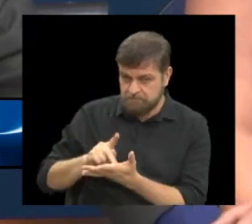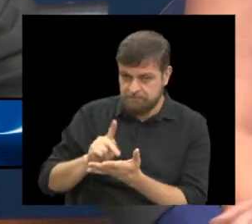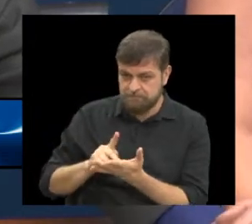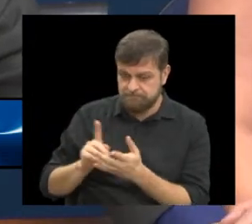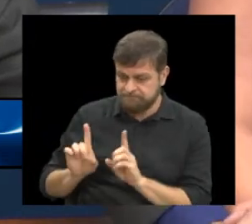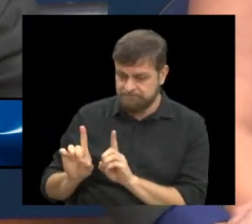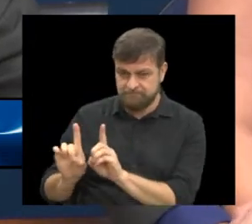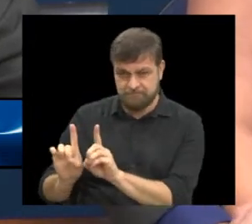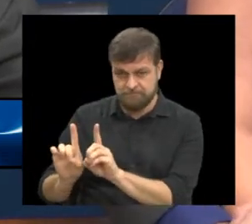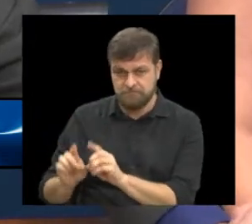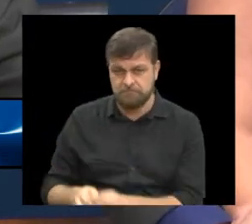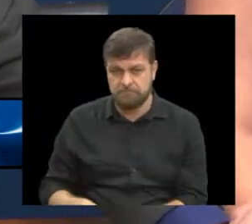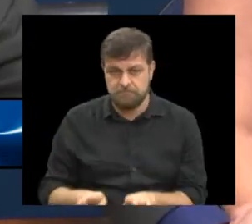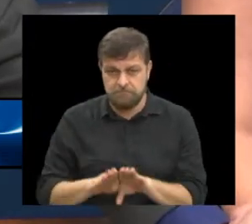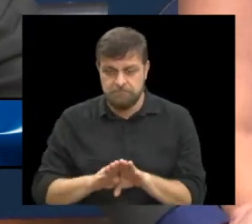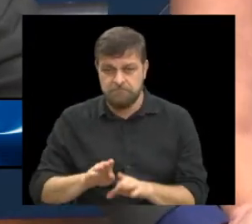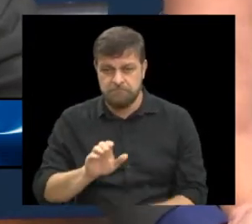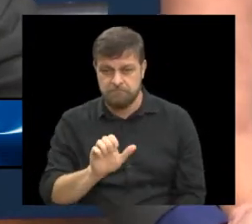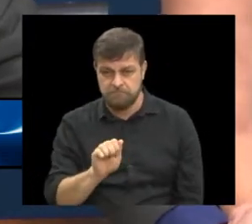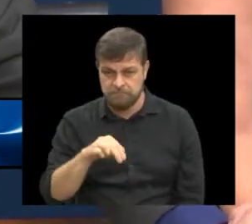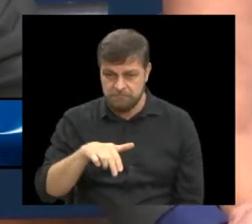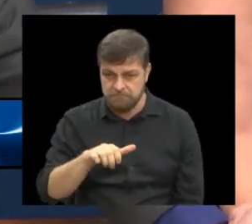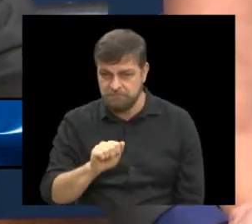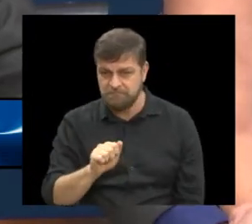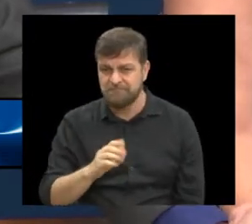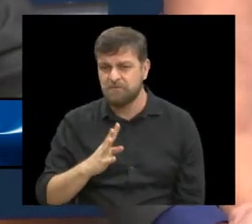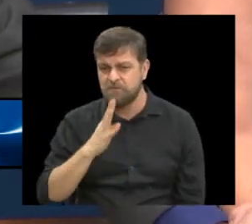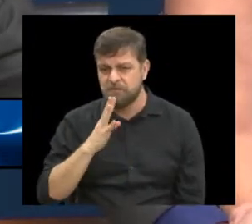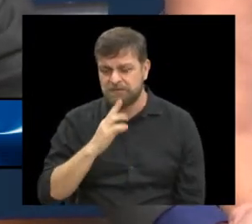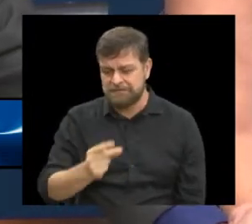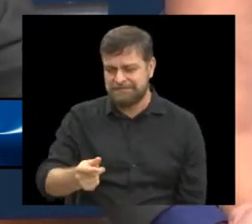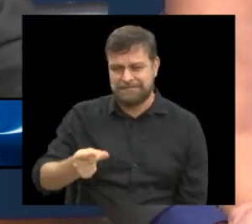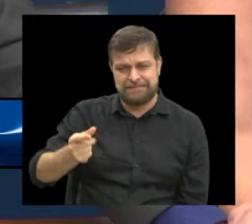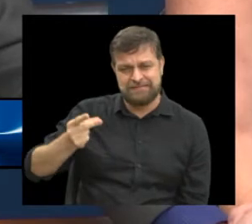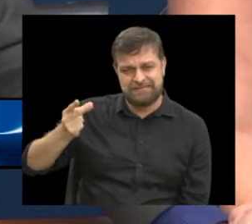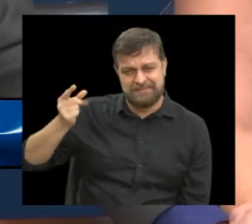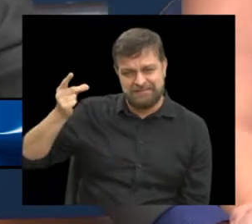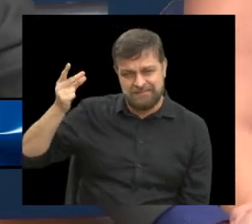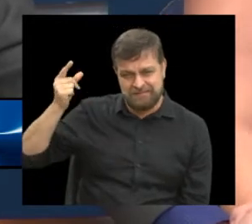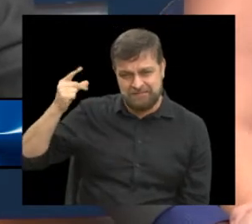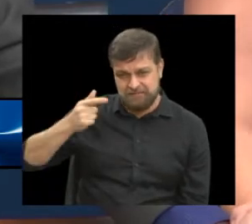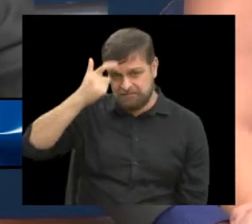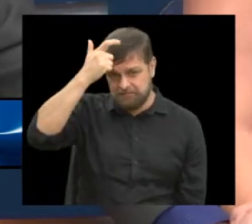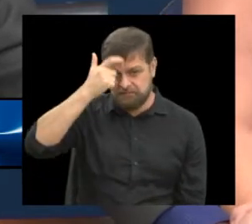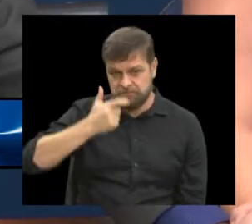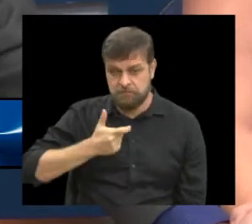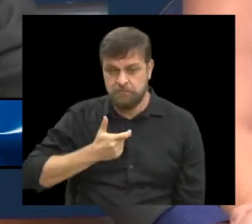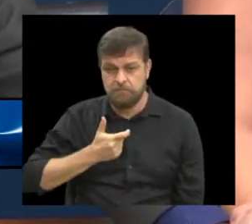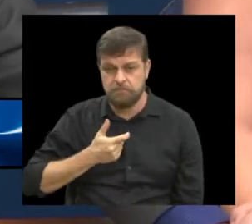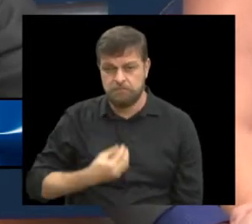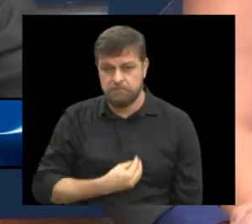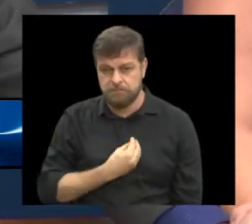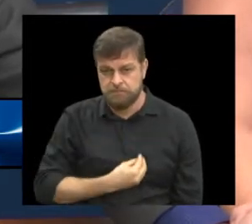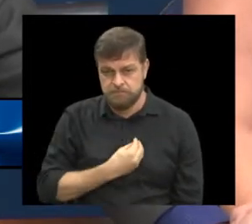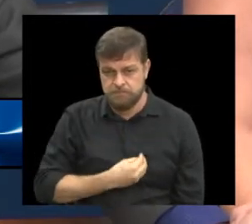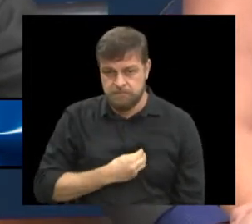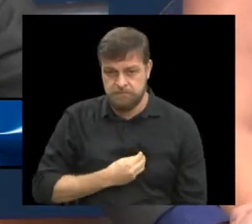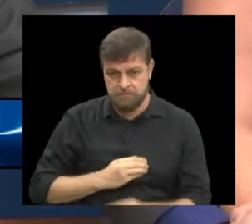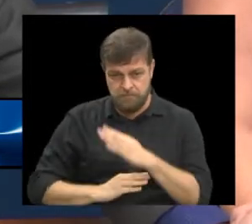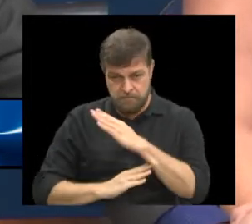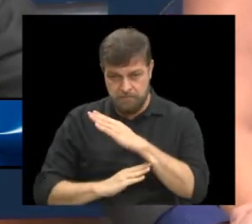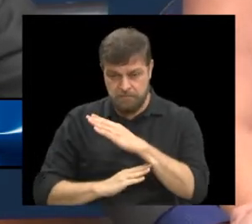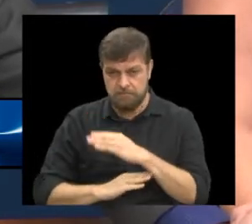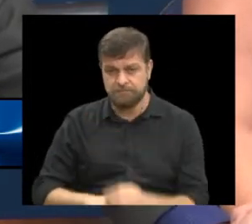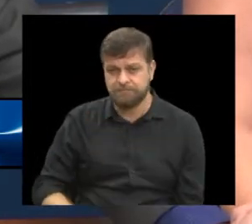Muito obrigada, vereador. A Ana, então, nem se fala, a Ana eu já conheço há um bom tempo que eu estou aqui na Câmara. Uma